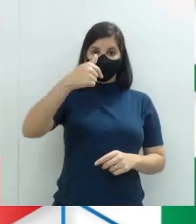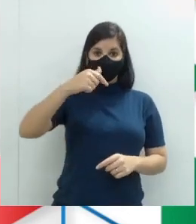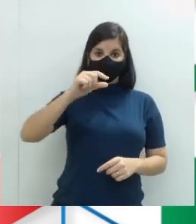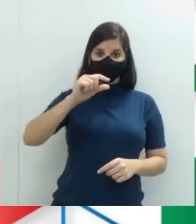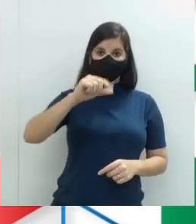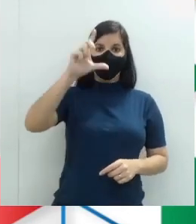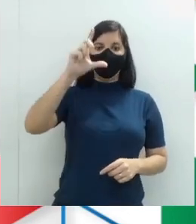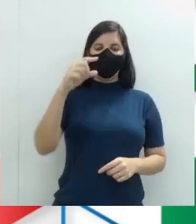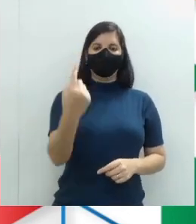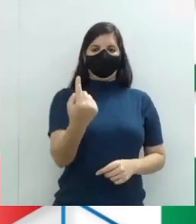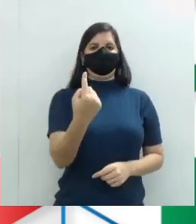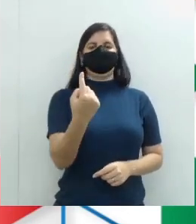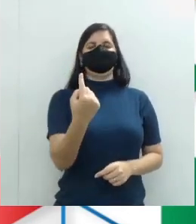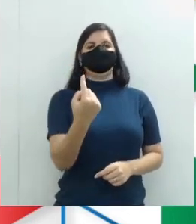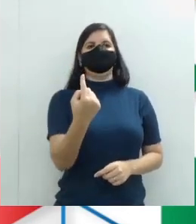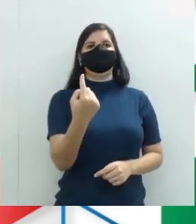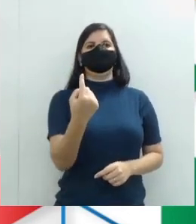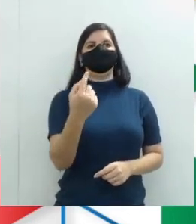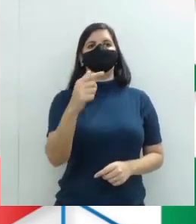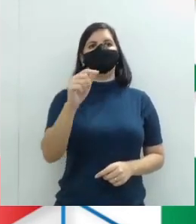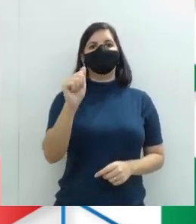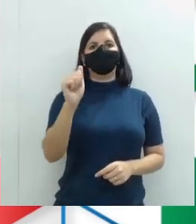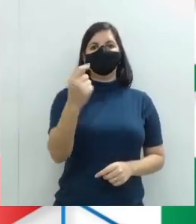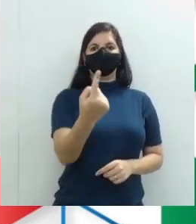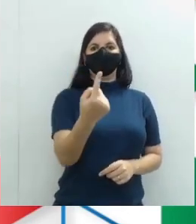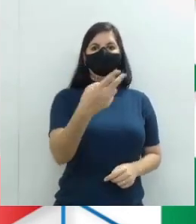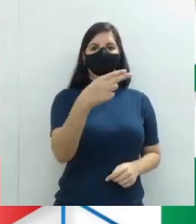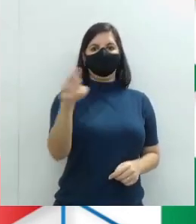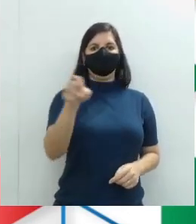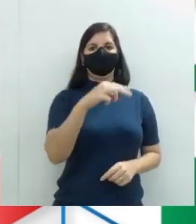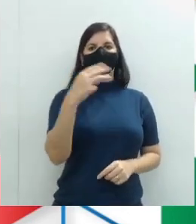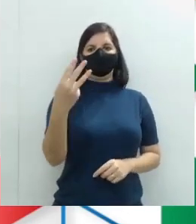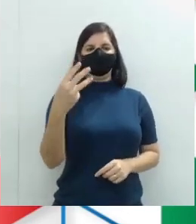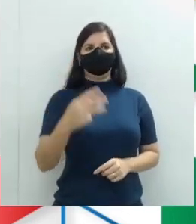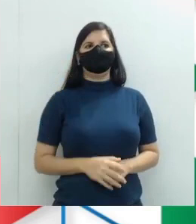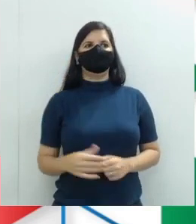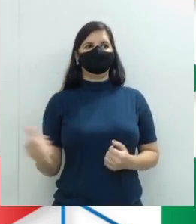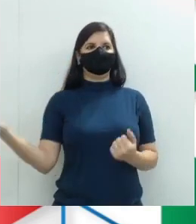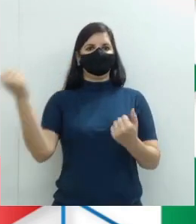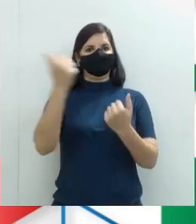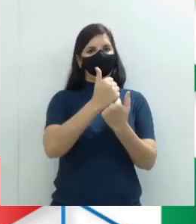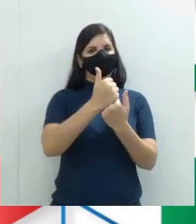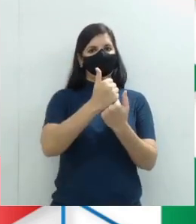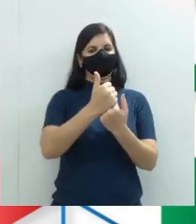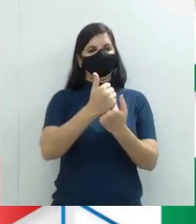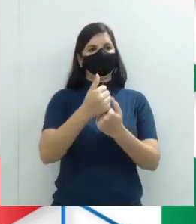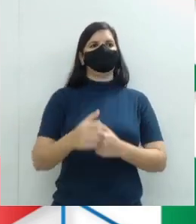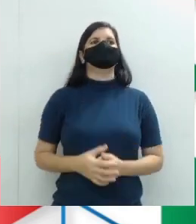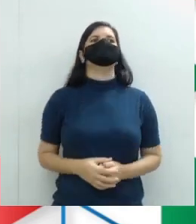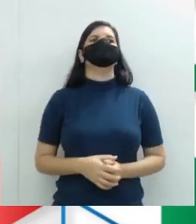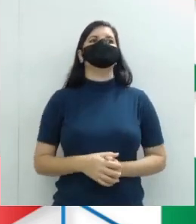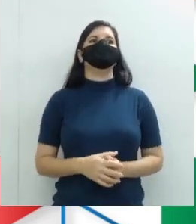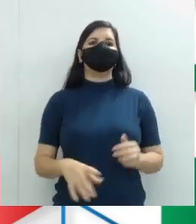n seja maior que o número 1, e A1 já vale 3. Então, eu vou substituir.